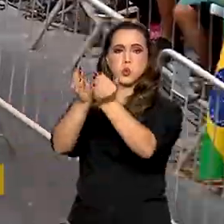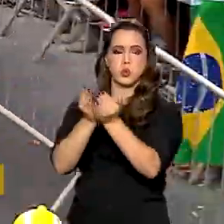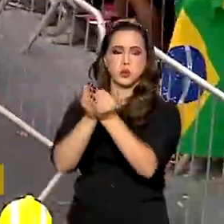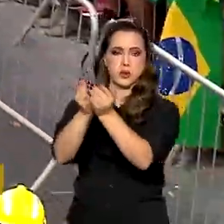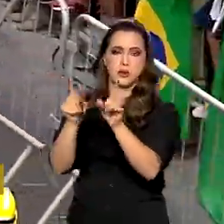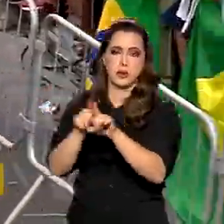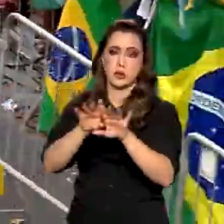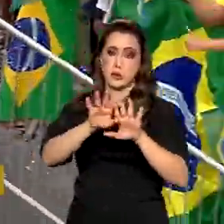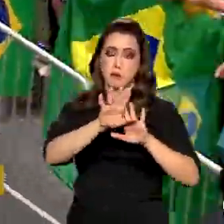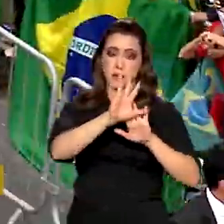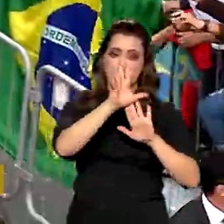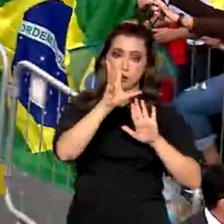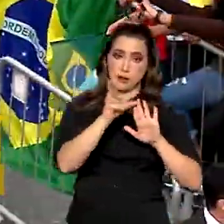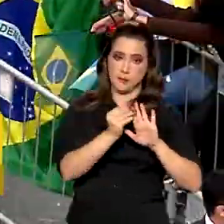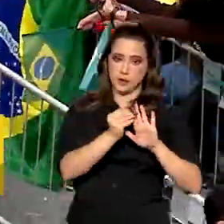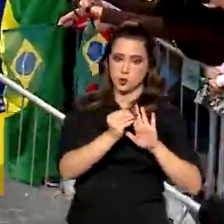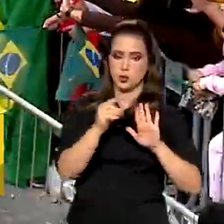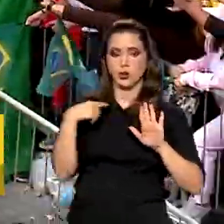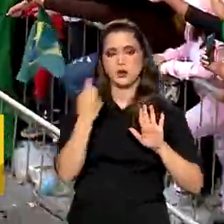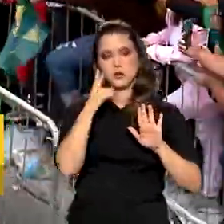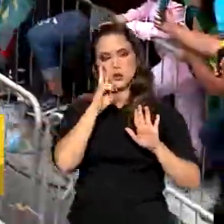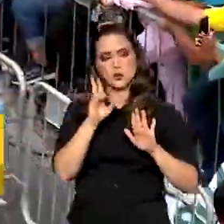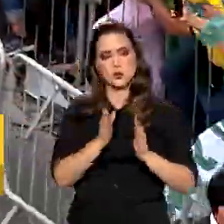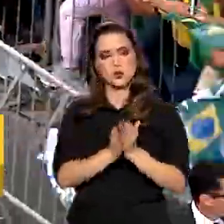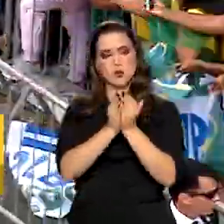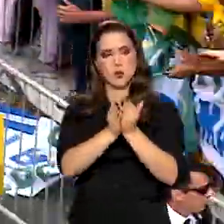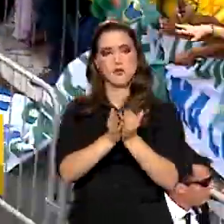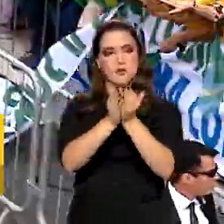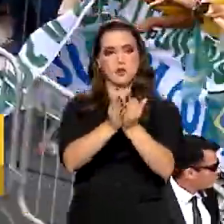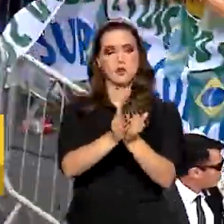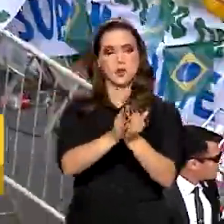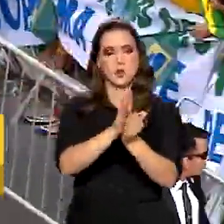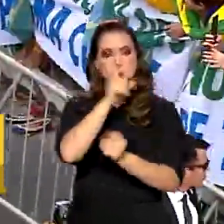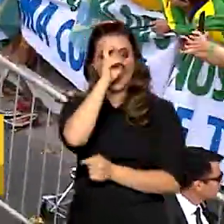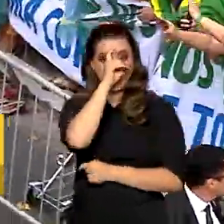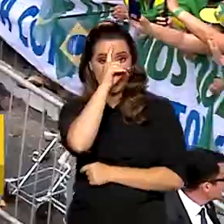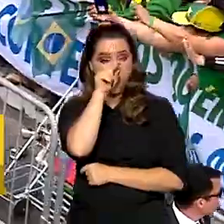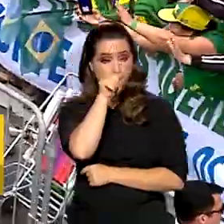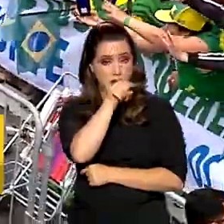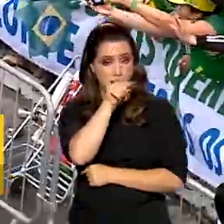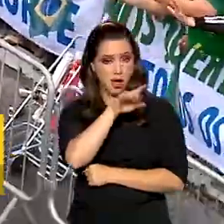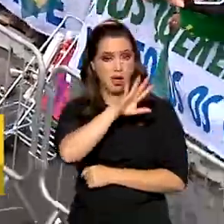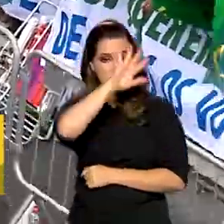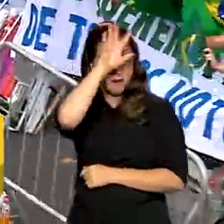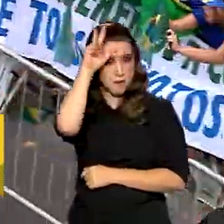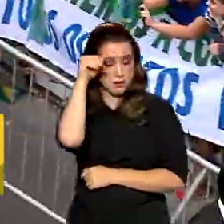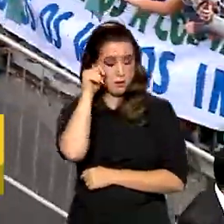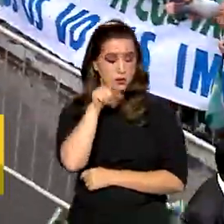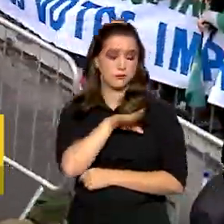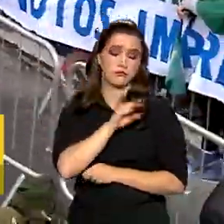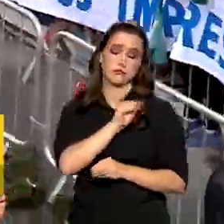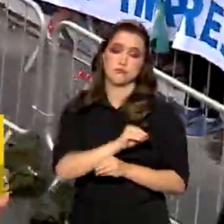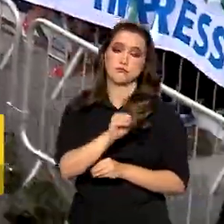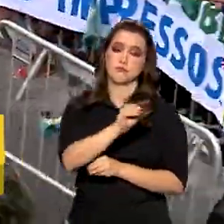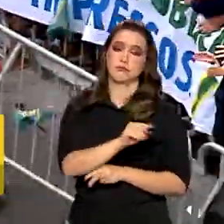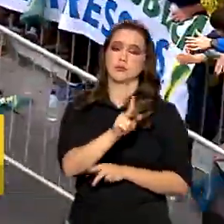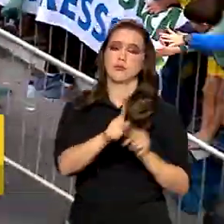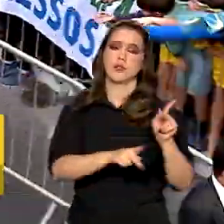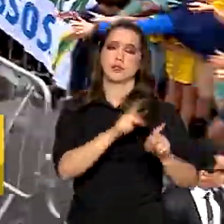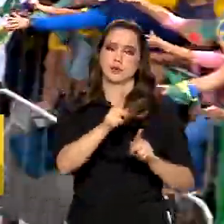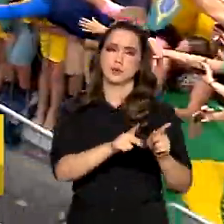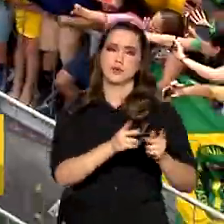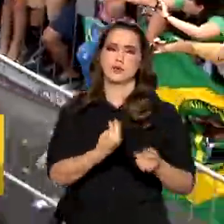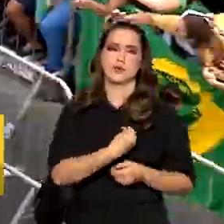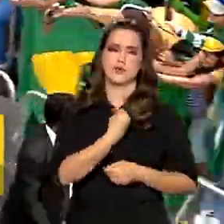da Amazônia, né, com os nossos navios de assistência hospitalar que realizam essas ações tão benéficas ao povo